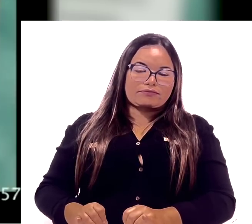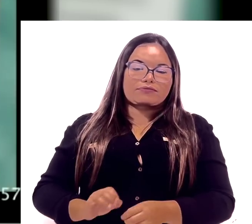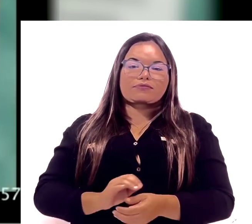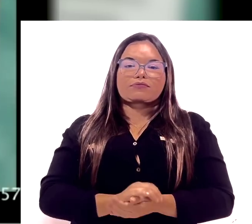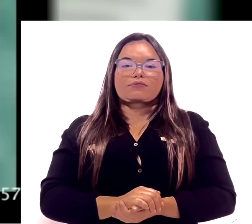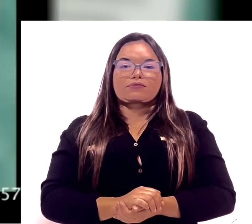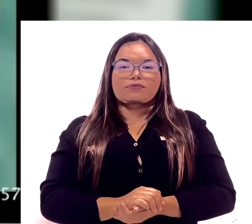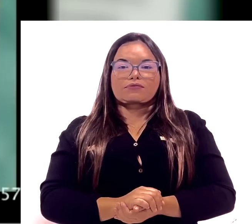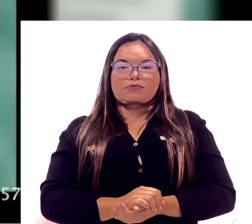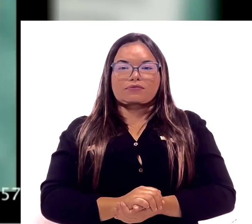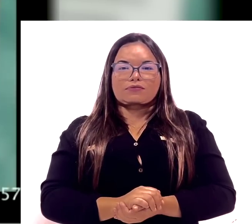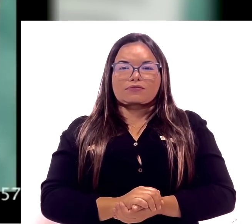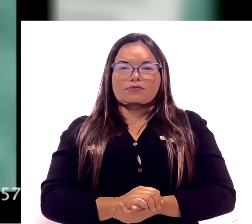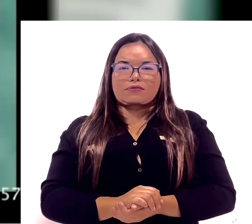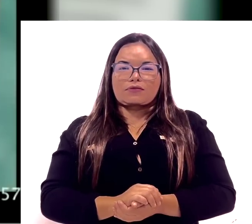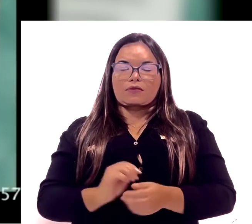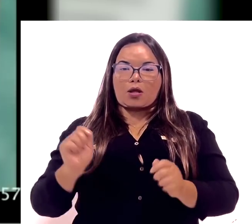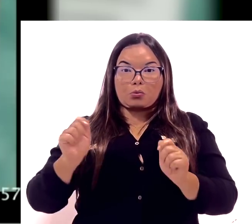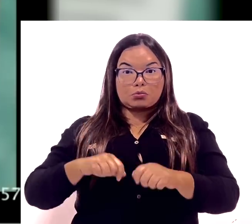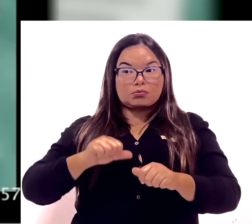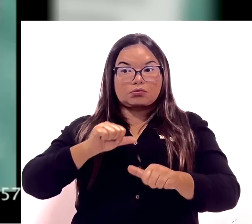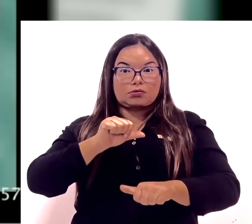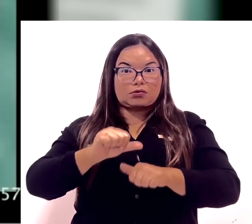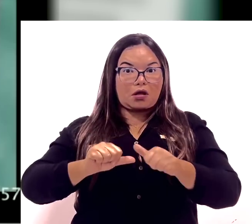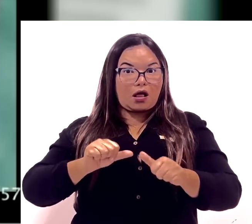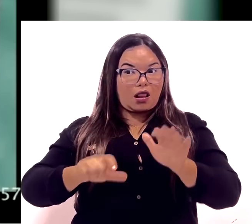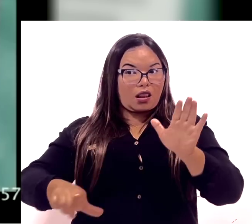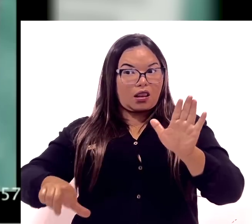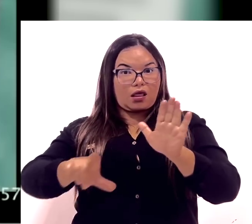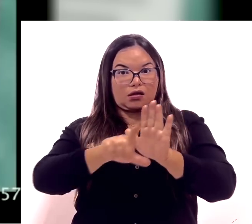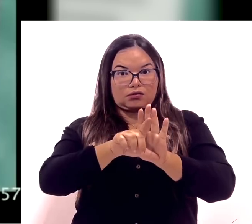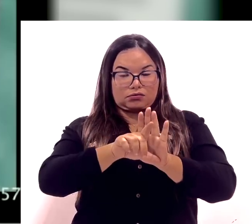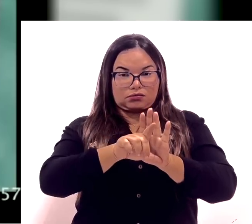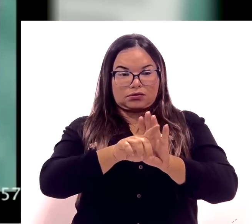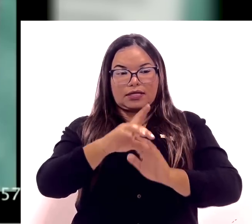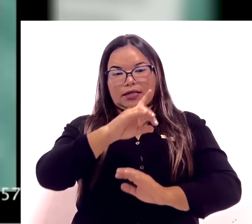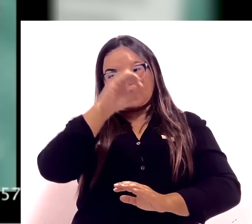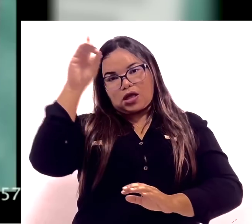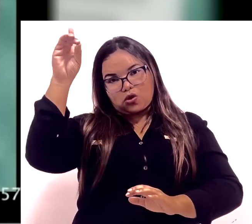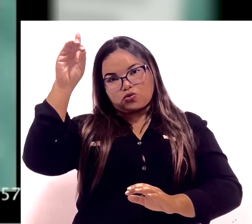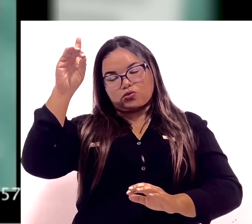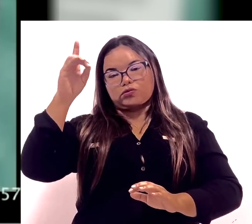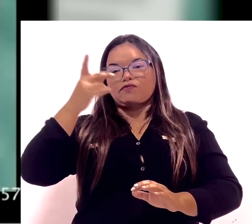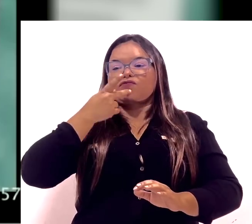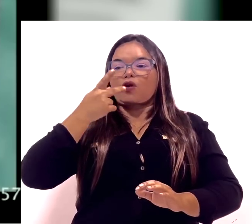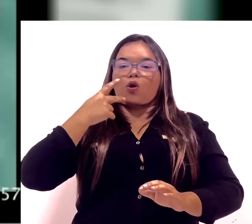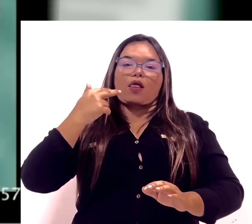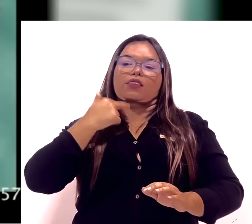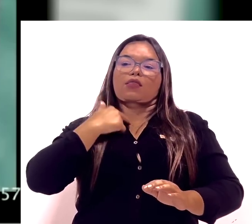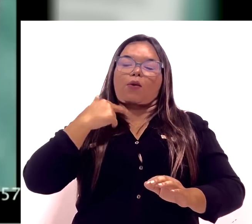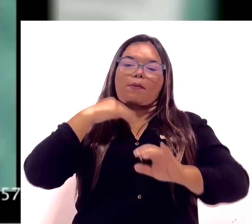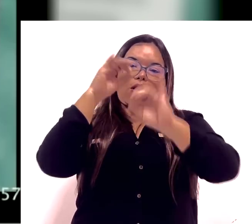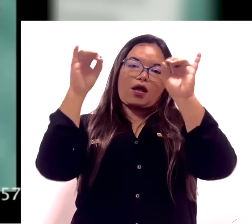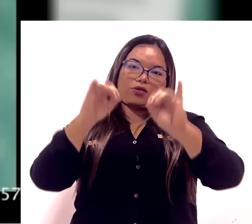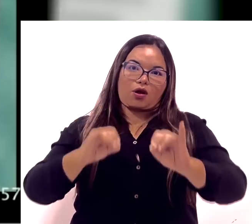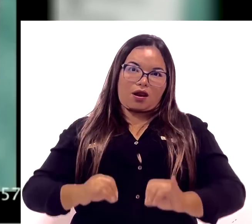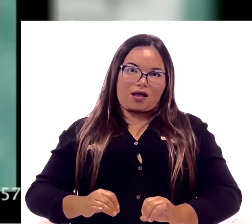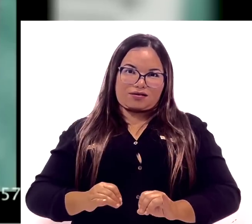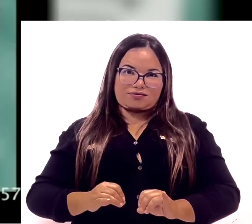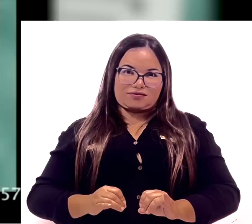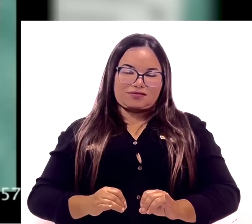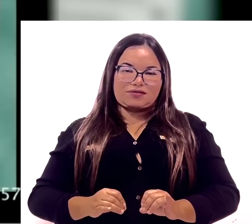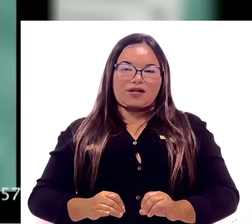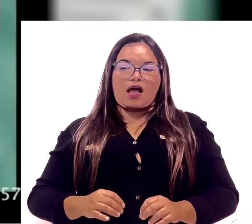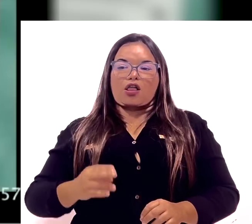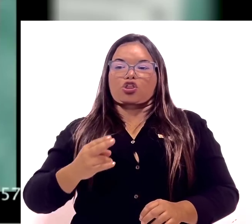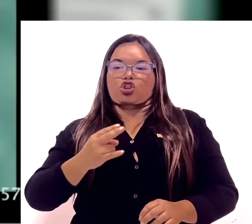Ele deverá ser capaz de mudar leis, porque ele diz: eu sou o Senhor vosso Deus, não terás outros deuses estranhos diante de mim, não tomarás